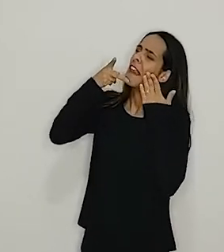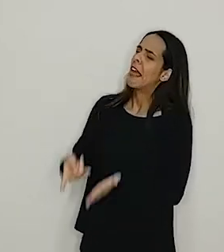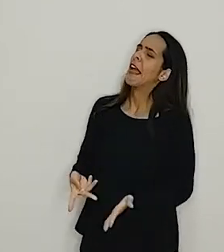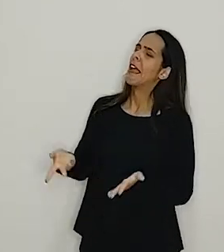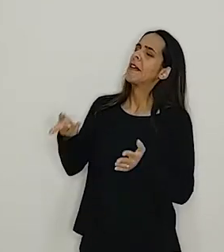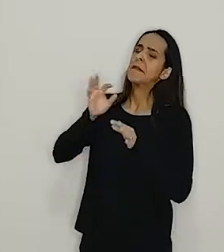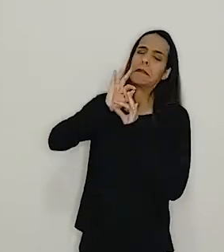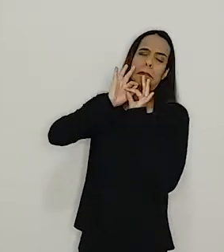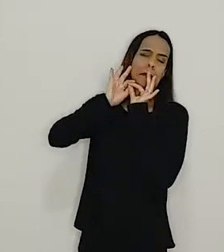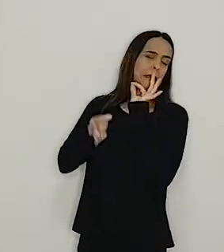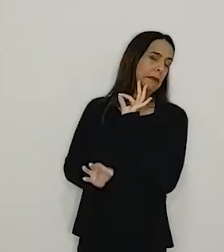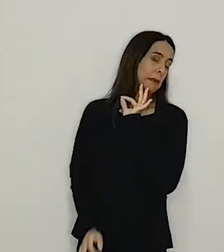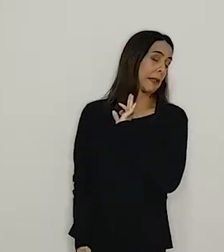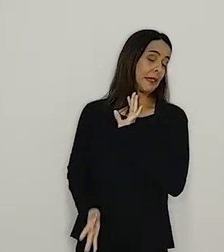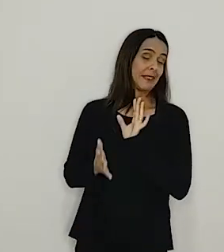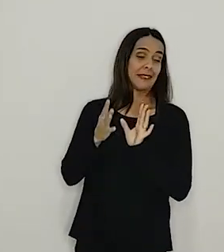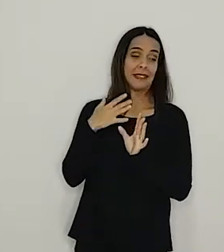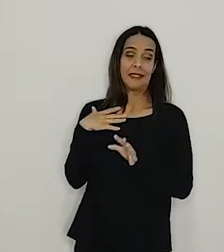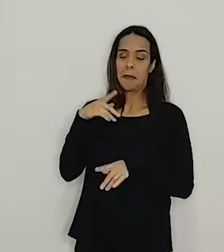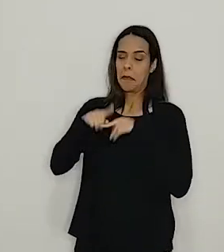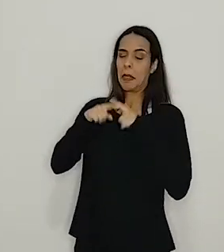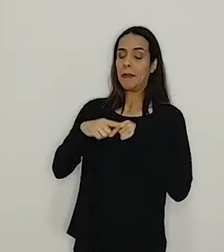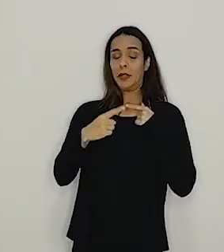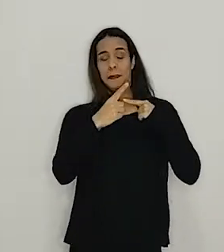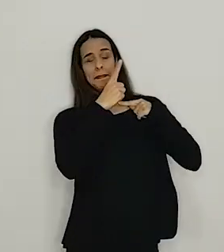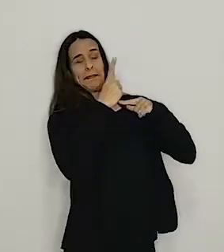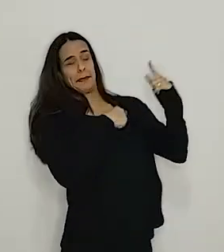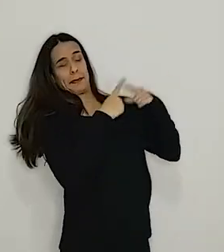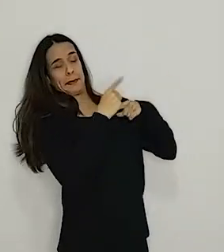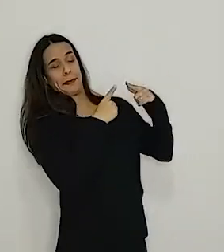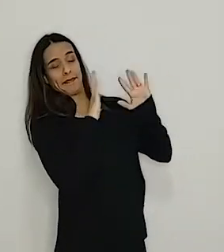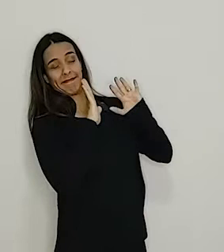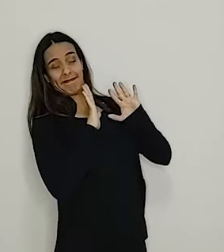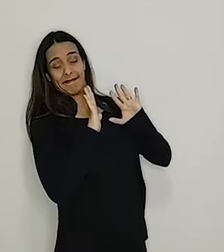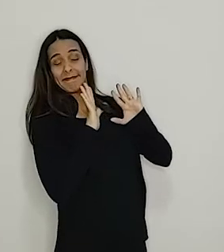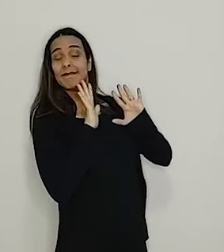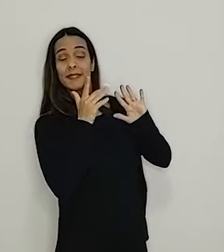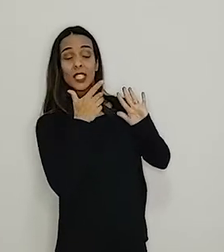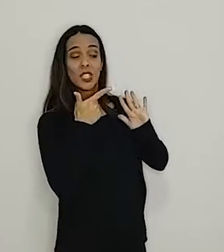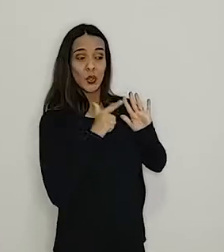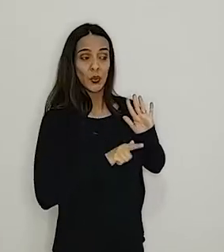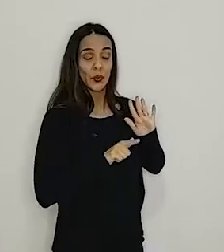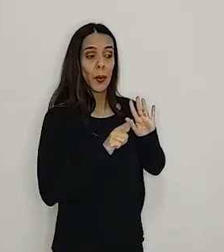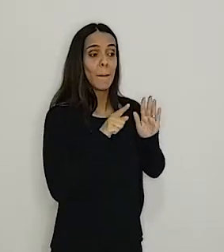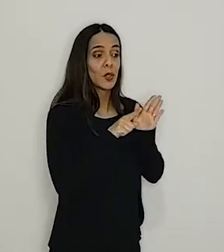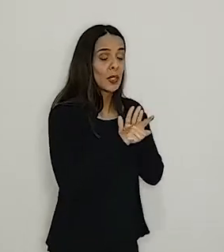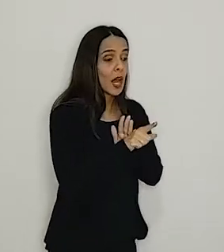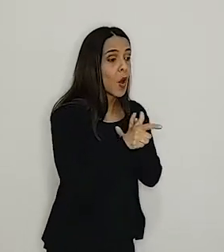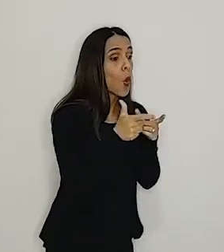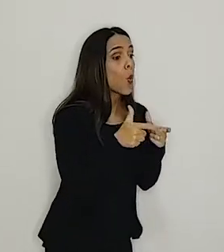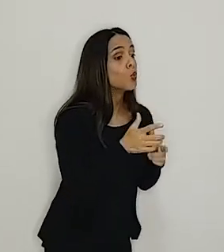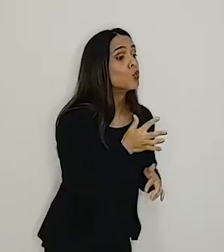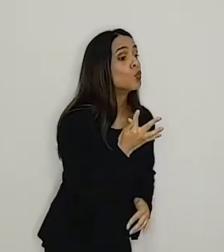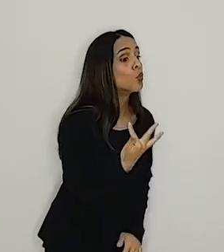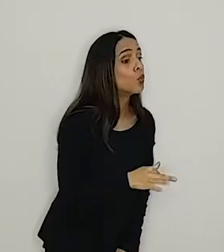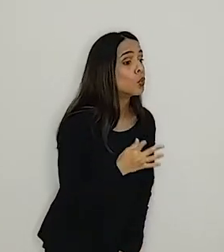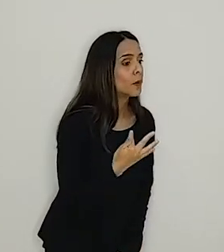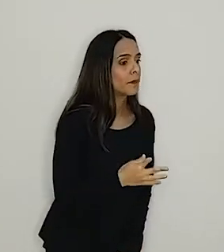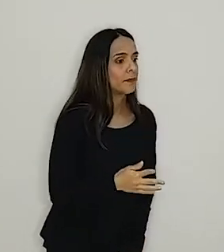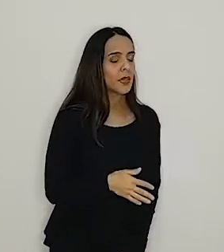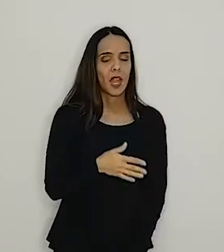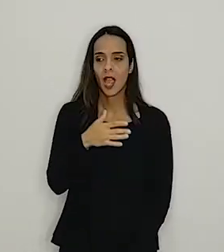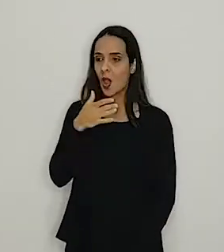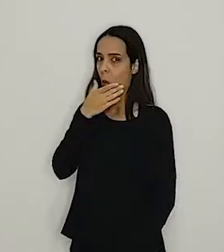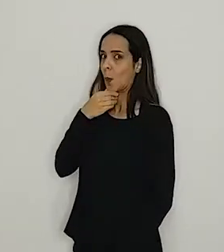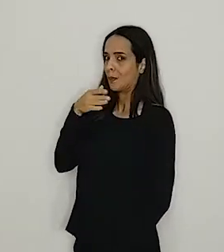descreveu todas aquelas palavras de baixo calão, né? E então eu fiz a pergunta novamente, eu falei: onde dói?